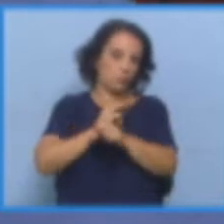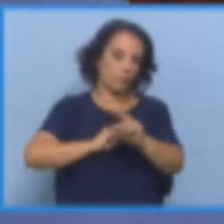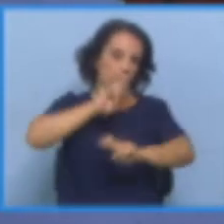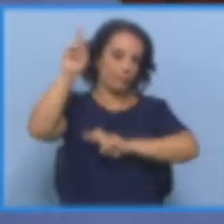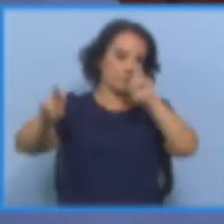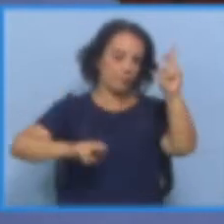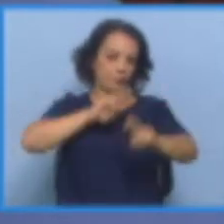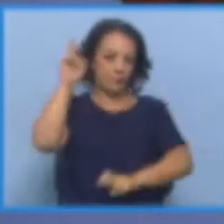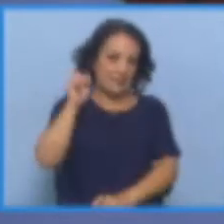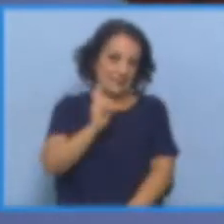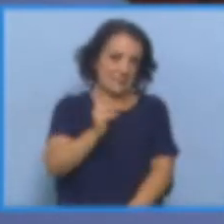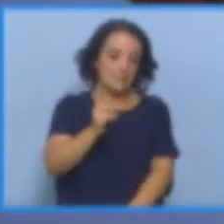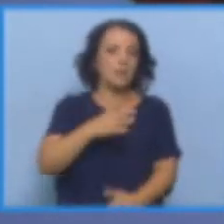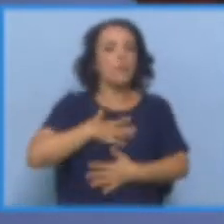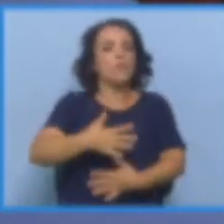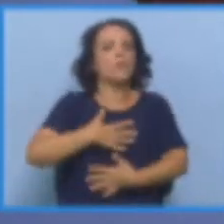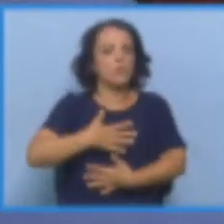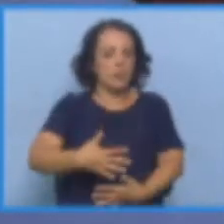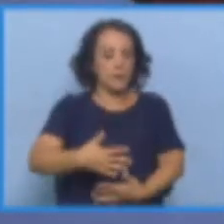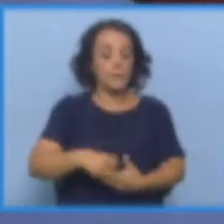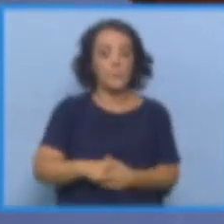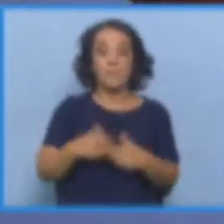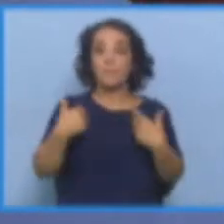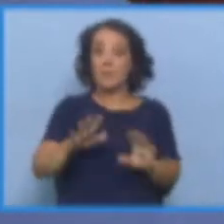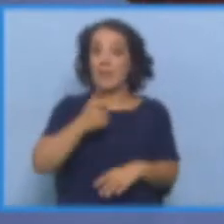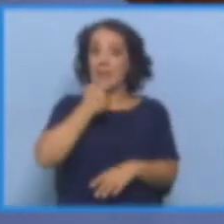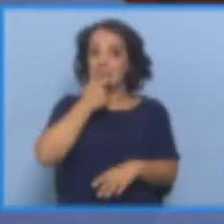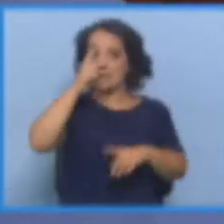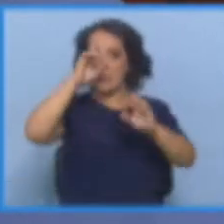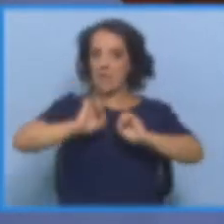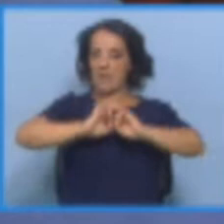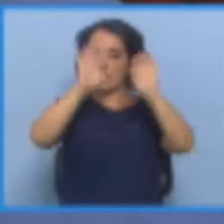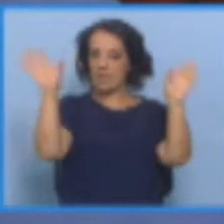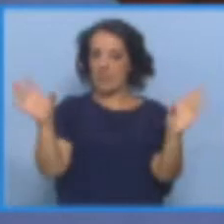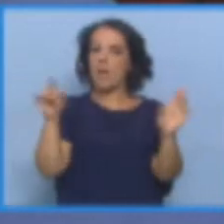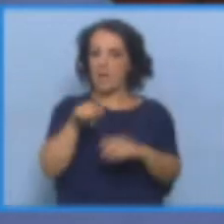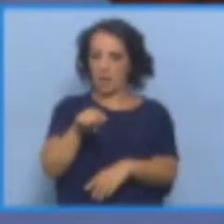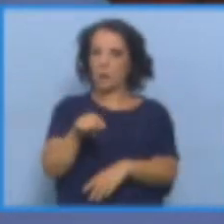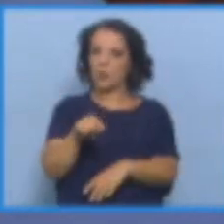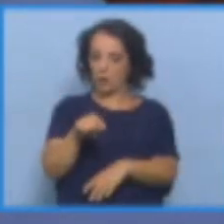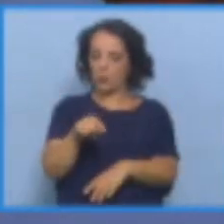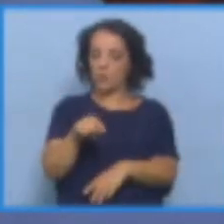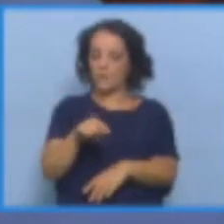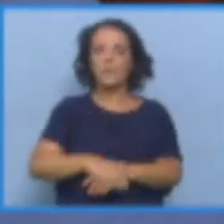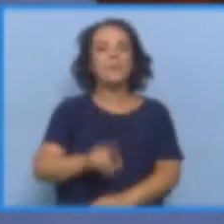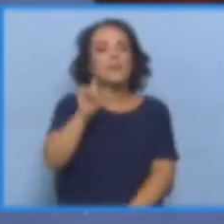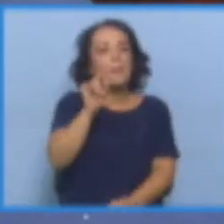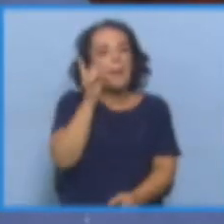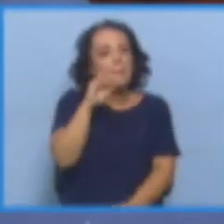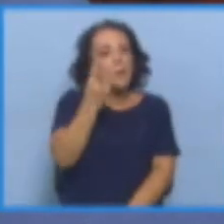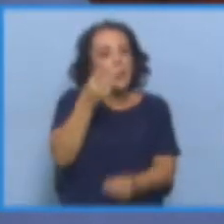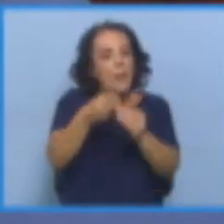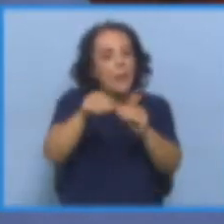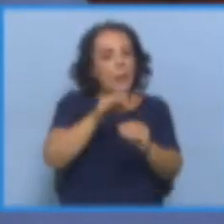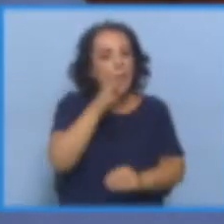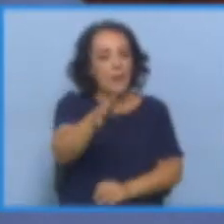compagina o voluntariado, digamos assim. Mas é preciso que isto fique claro para depois não se criem, clarificar os conceitos. Também gostaria de dizer uma outra coisa em relação